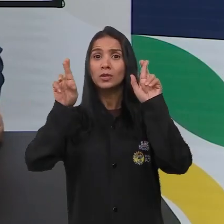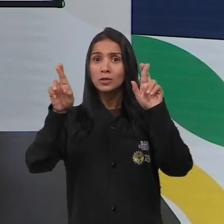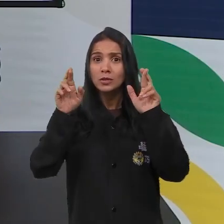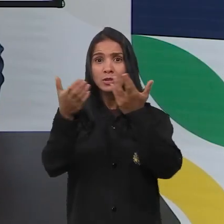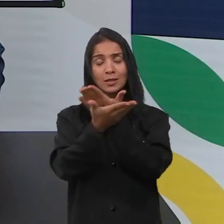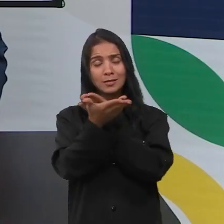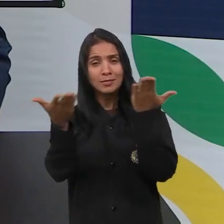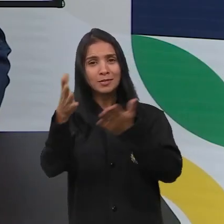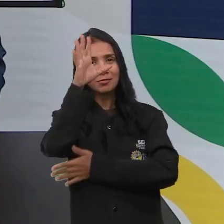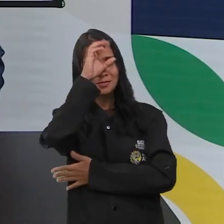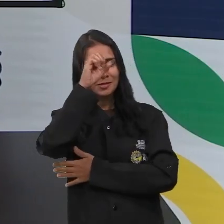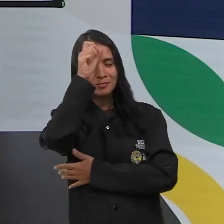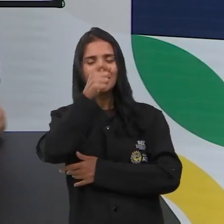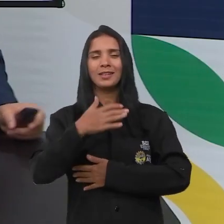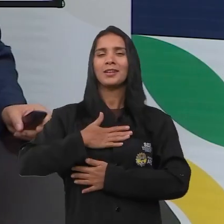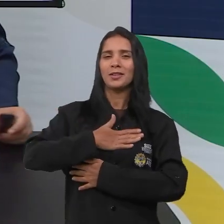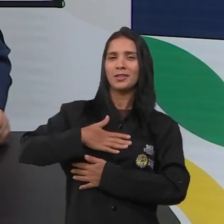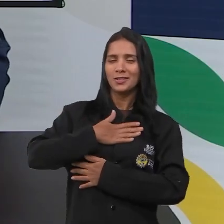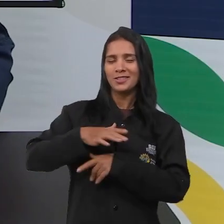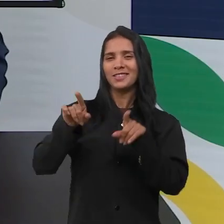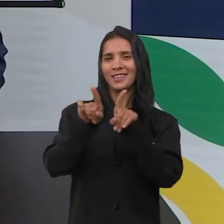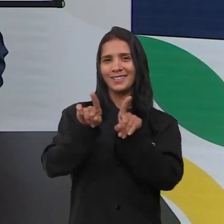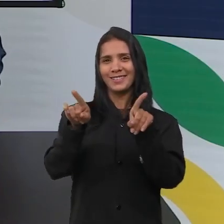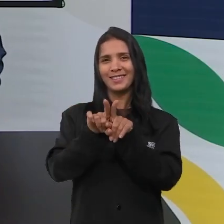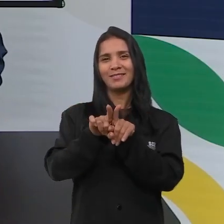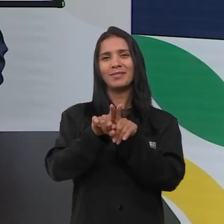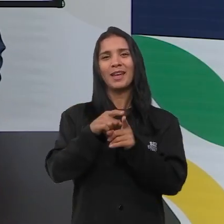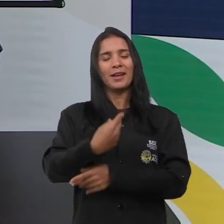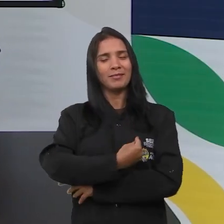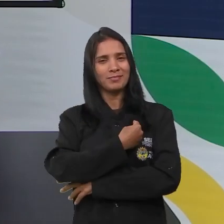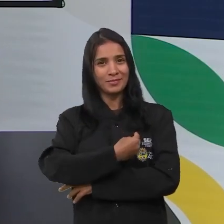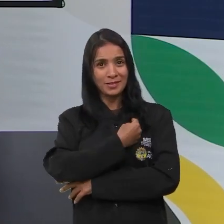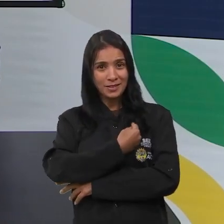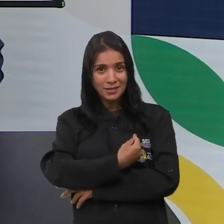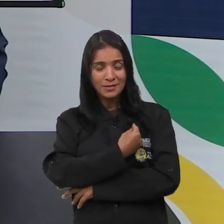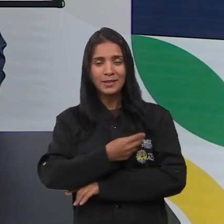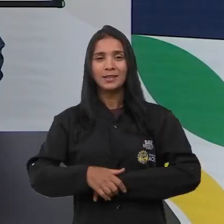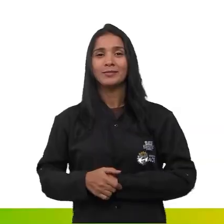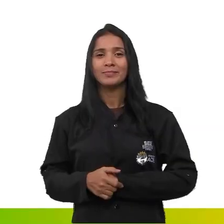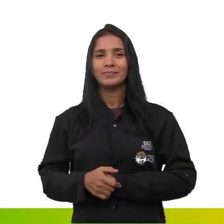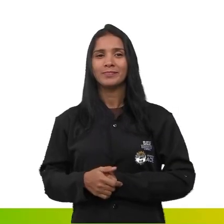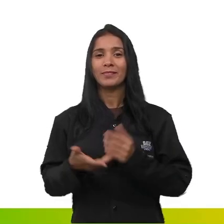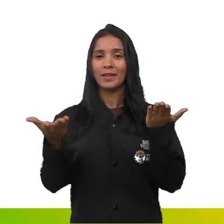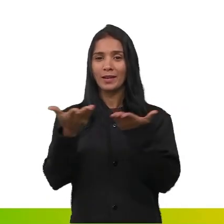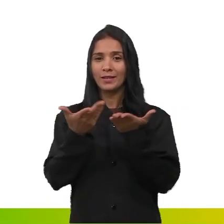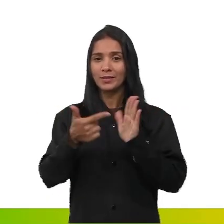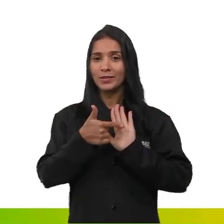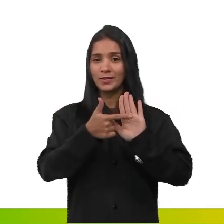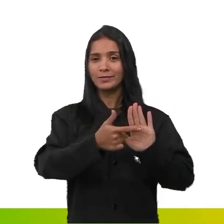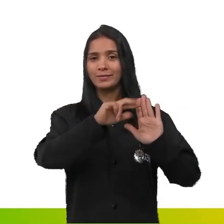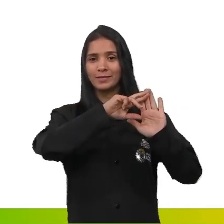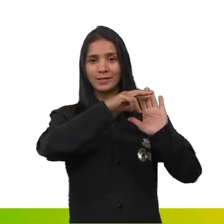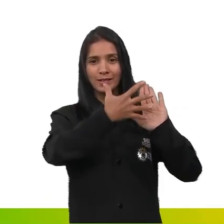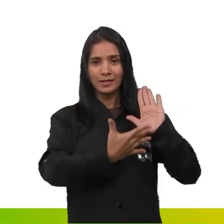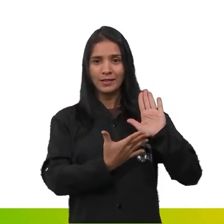vocês tenham gostado, espero que vocês tenham participado também. Vou deixar registrado aqui as nossas